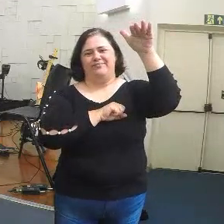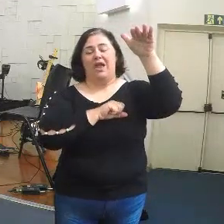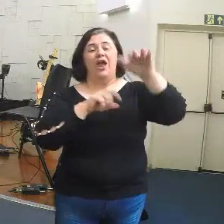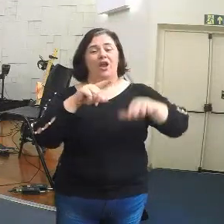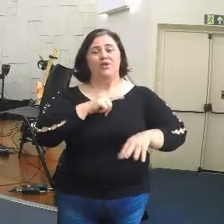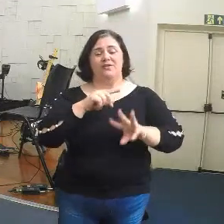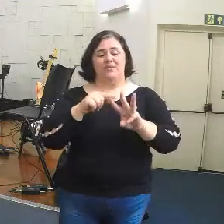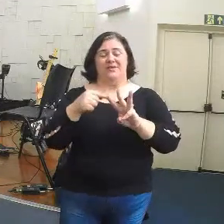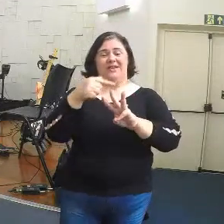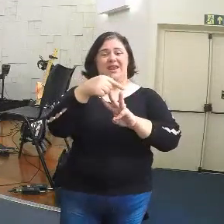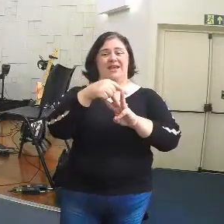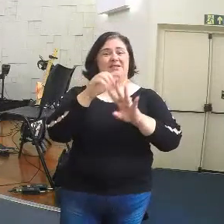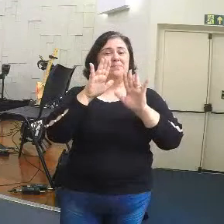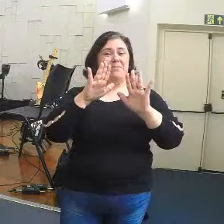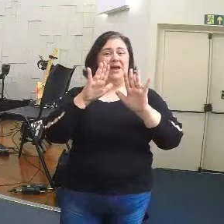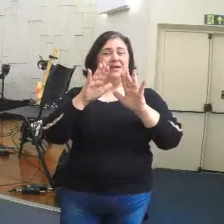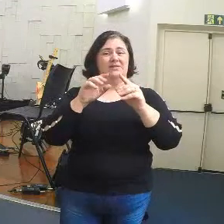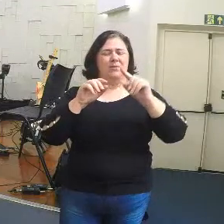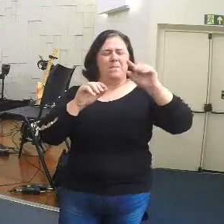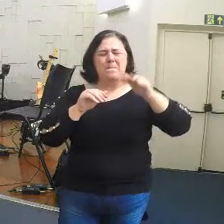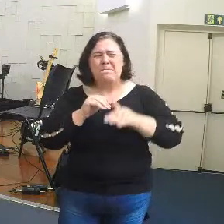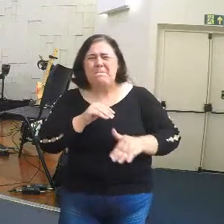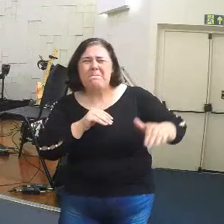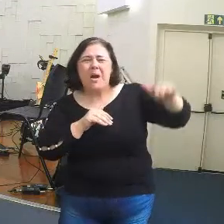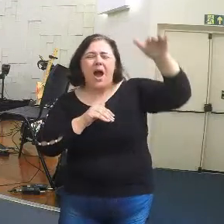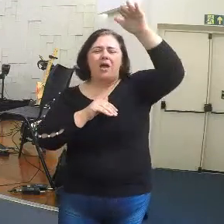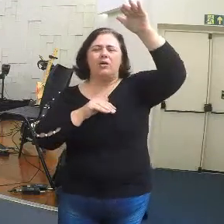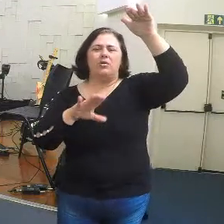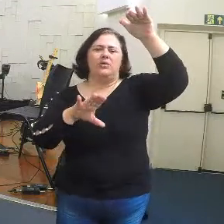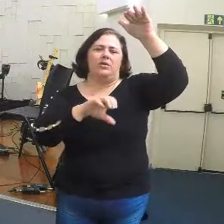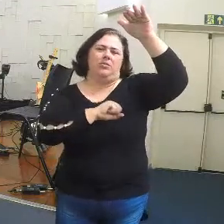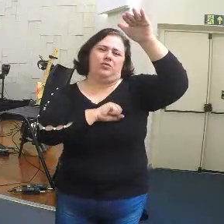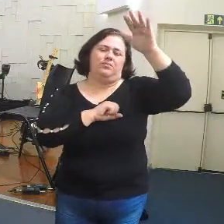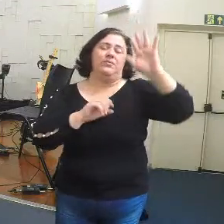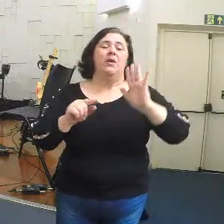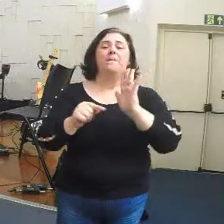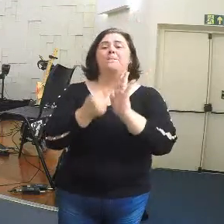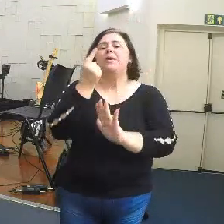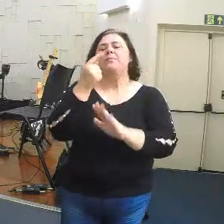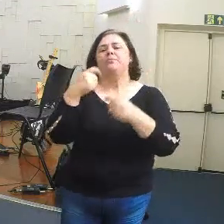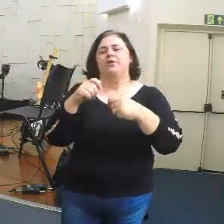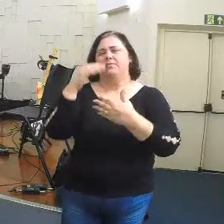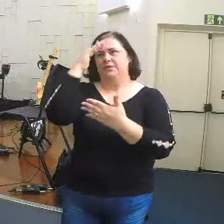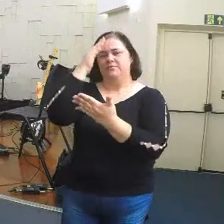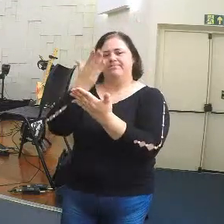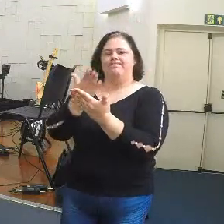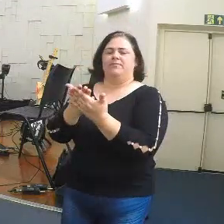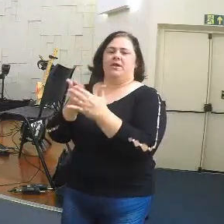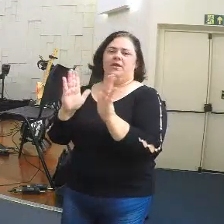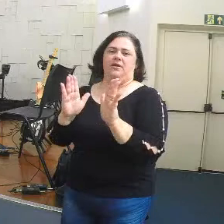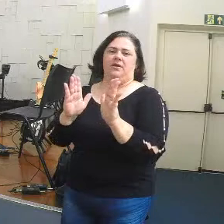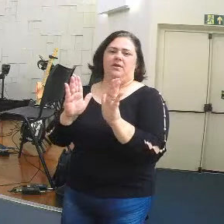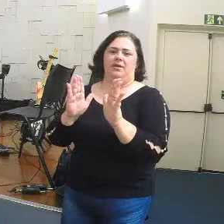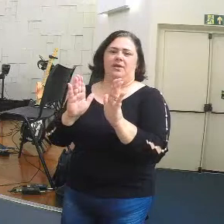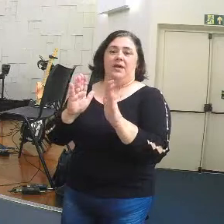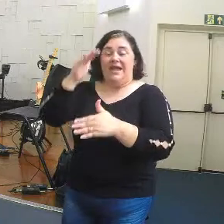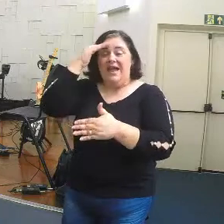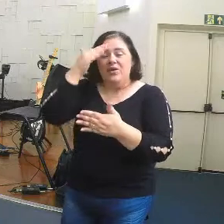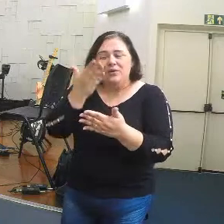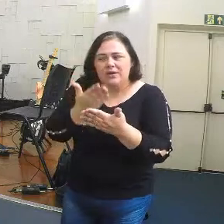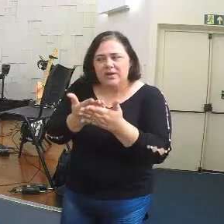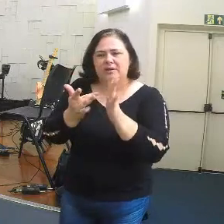preciso crer. E quando eu creio, eu me abro para que o Espírito Santo que habita em